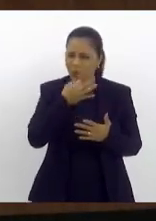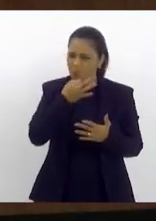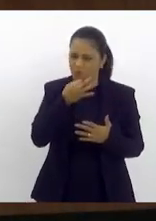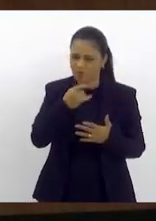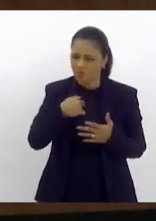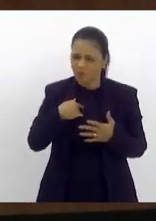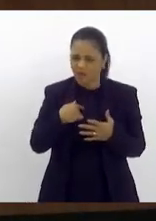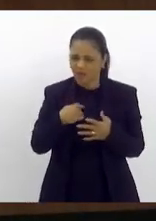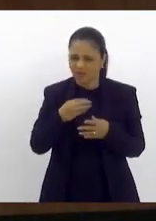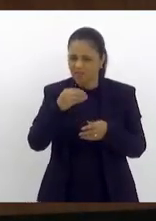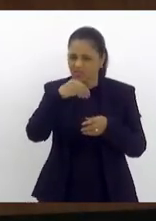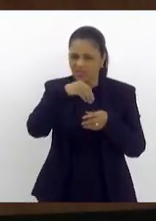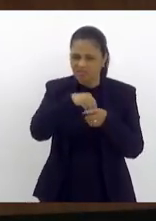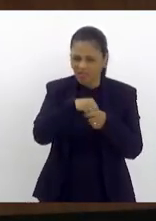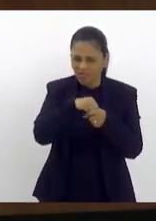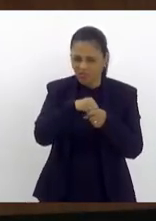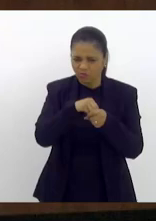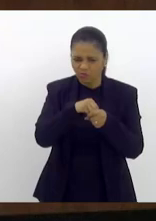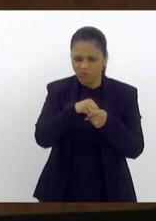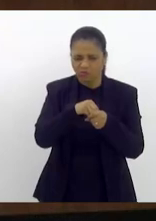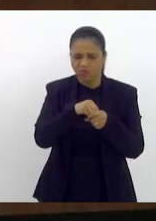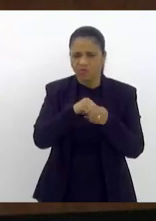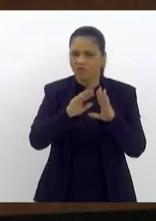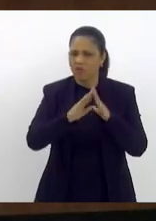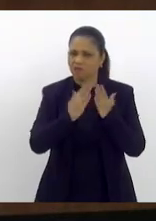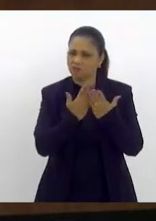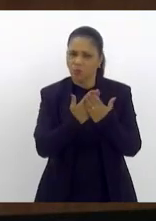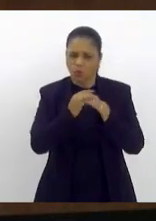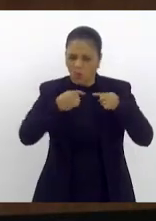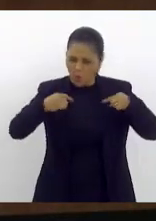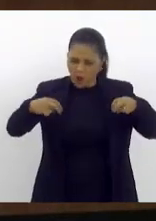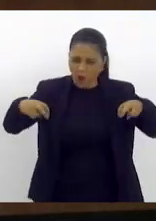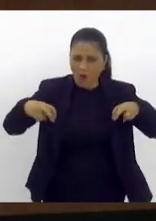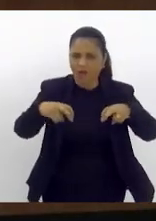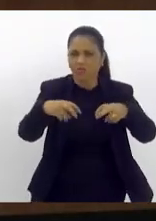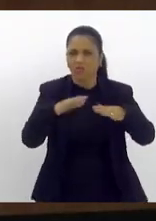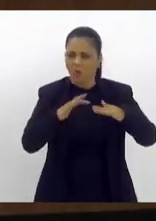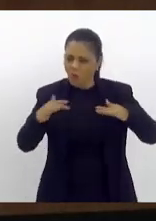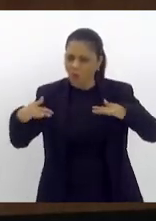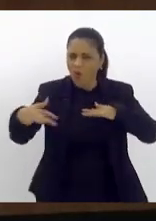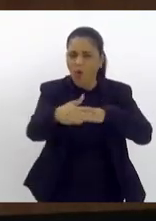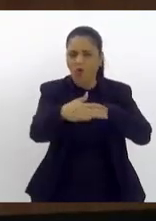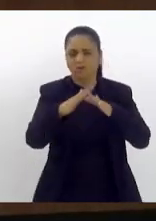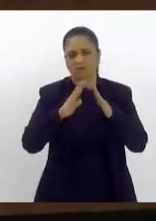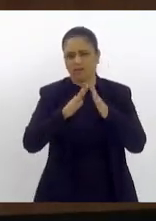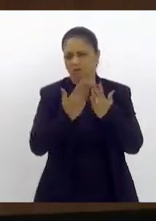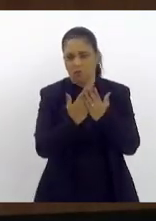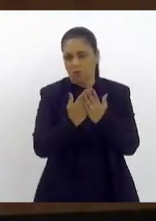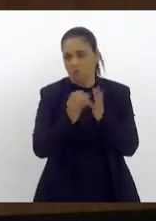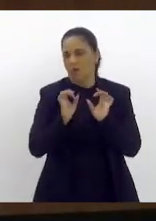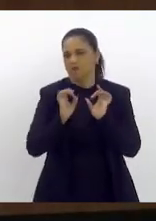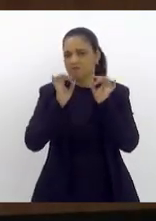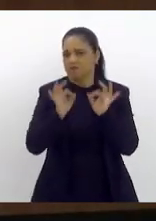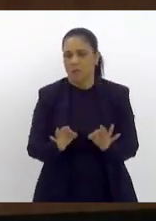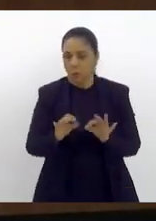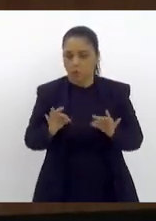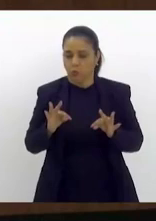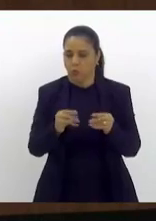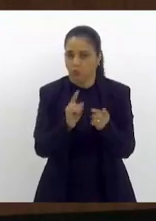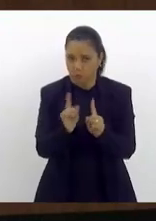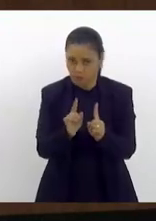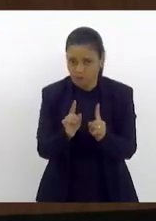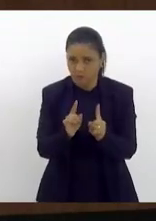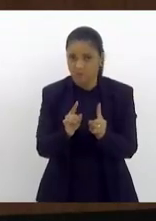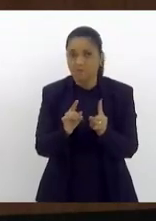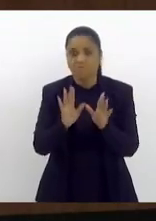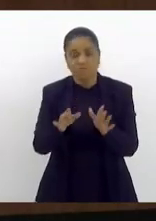força policial em volta de toda a escola. Eu não acho ideal. Claro que não. Isto não é o ideal. O ideal é a gente ter um trabalho de longo prazo, educacional,